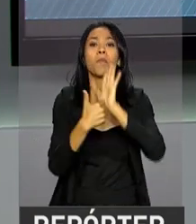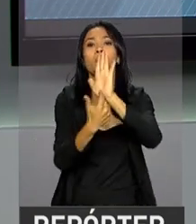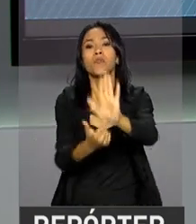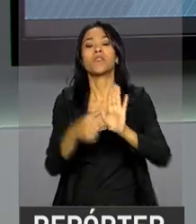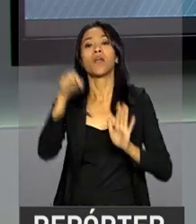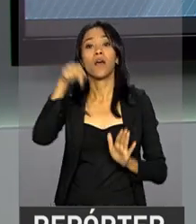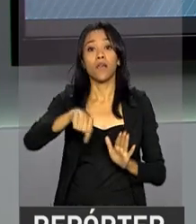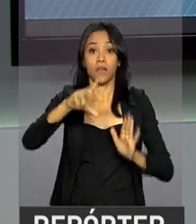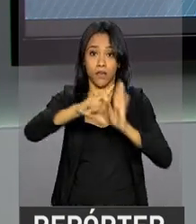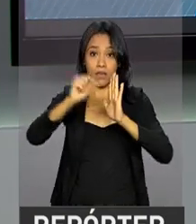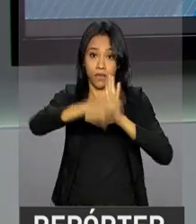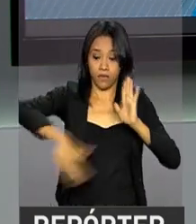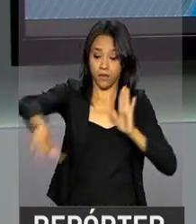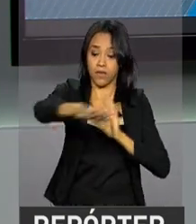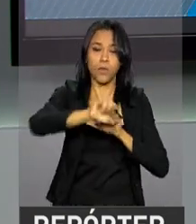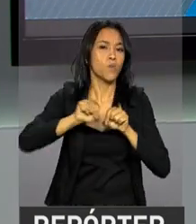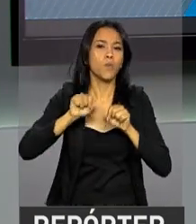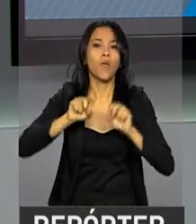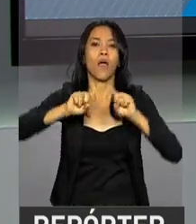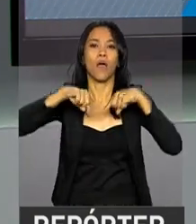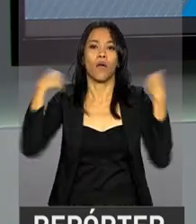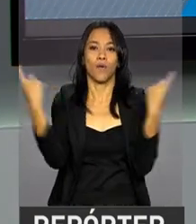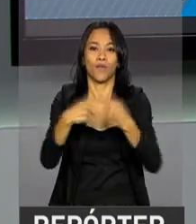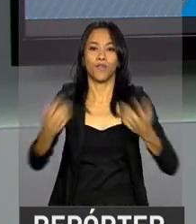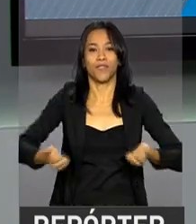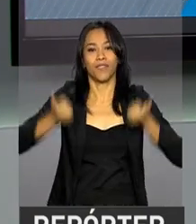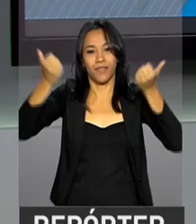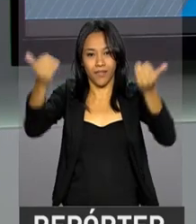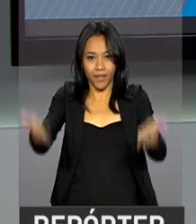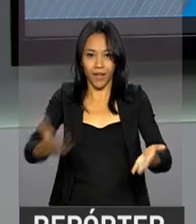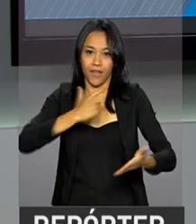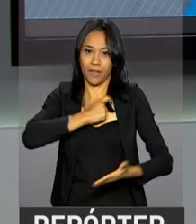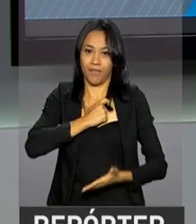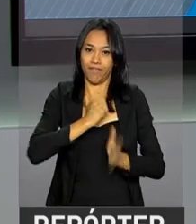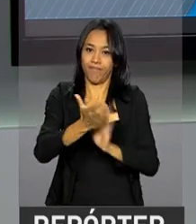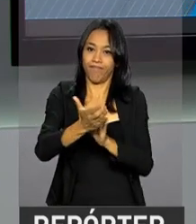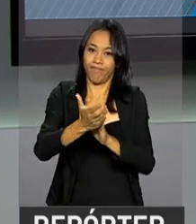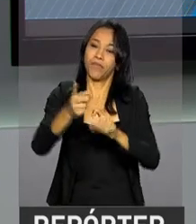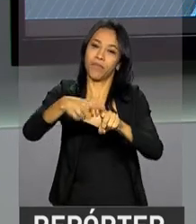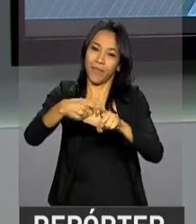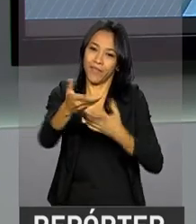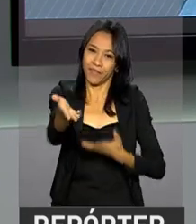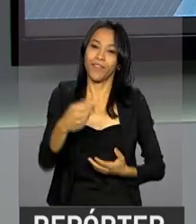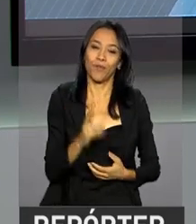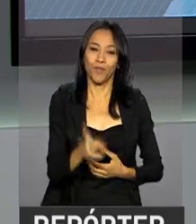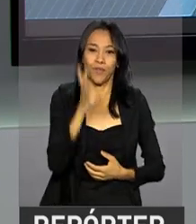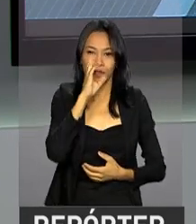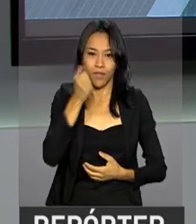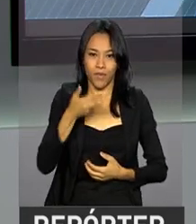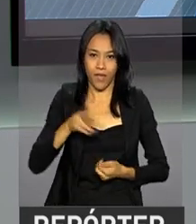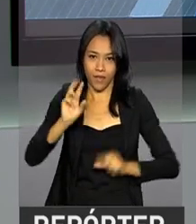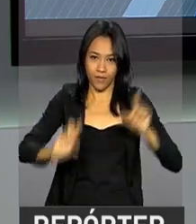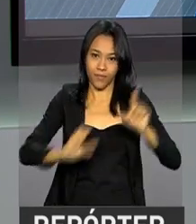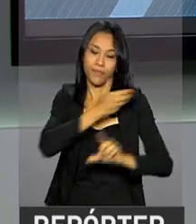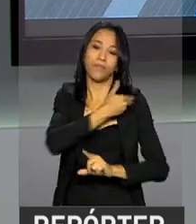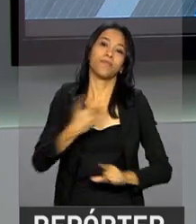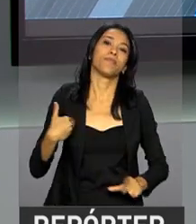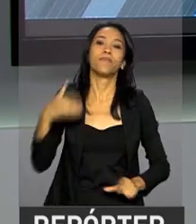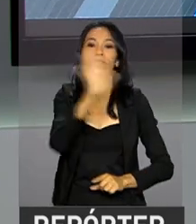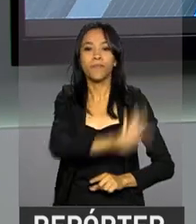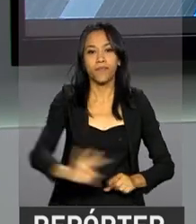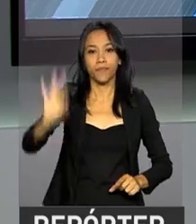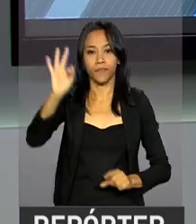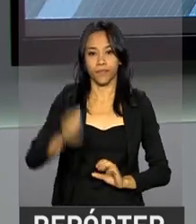direto do palácio do planalto a cerimônia de entrega da ordem do mérito mérito médico continua com a gente aqui nbr a tv do governo